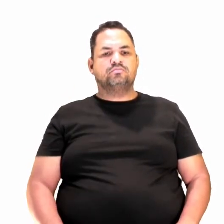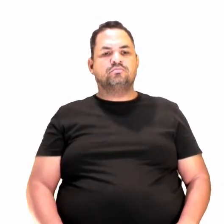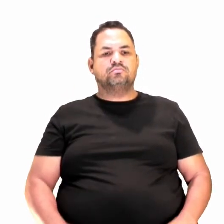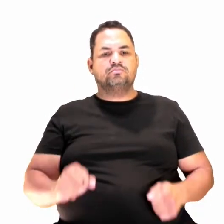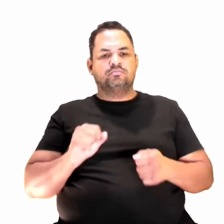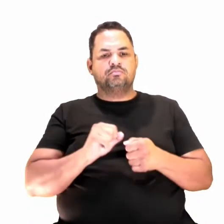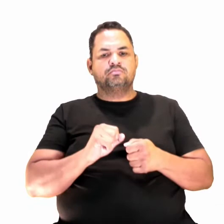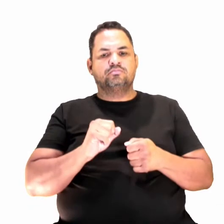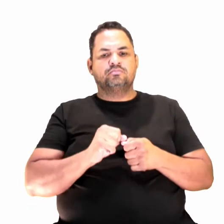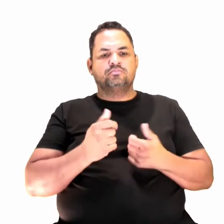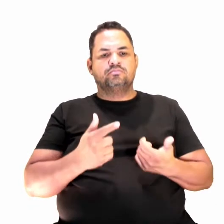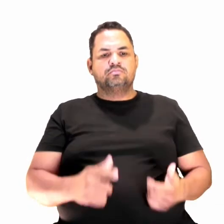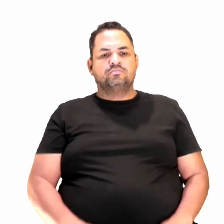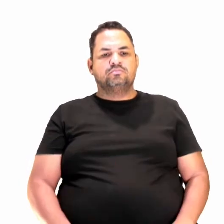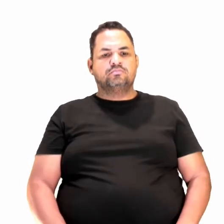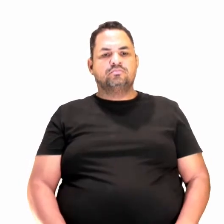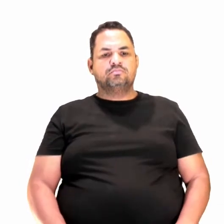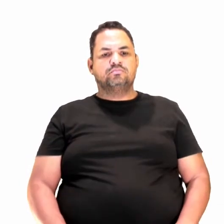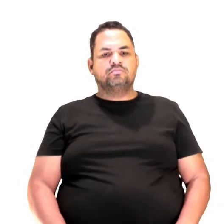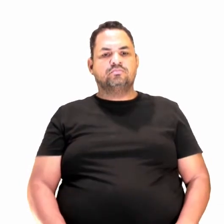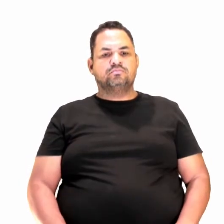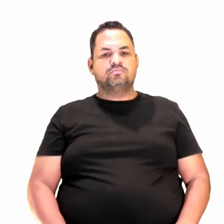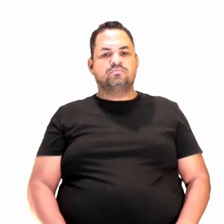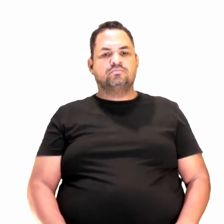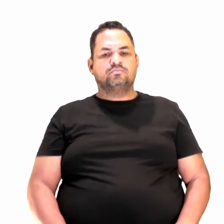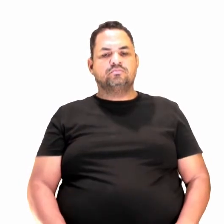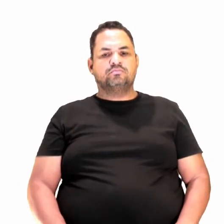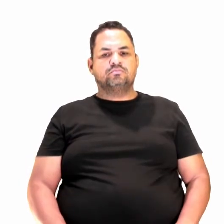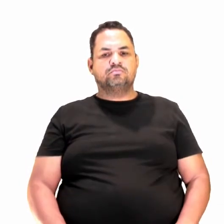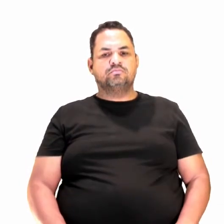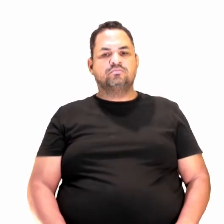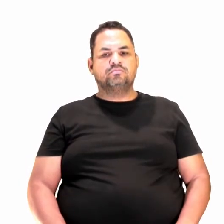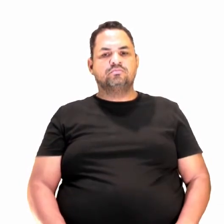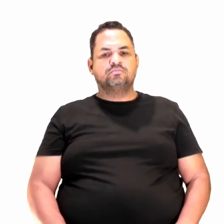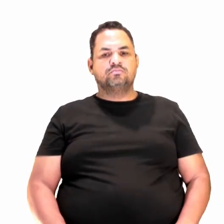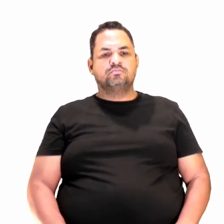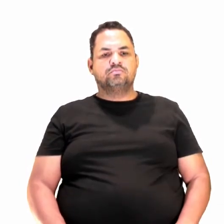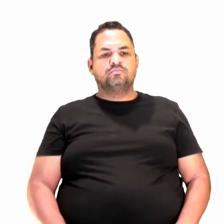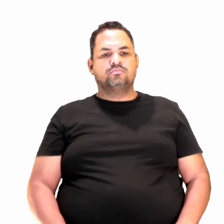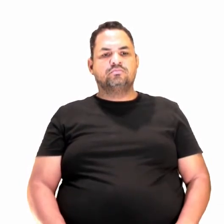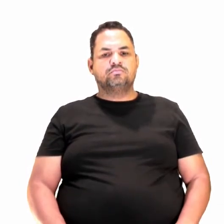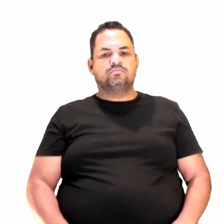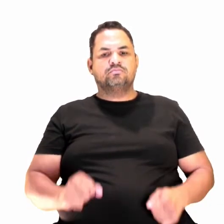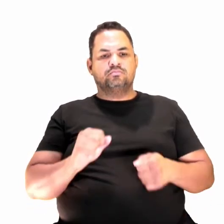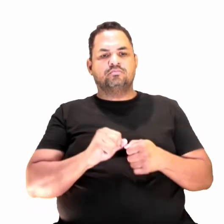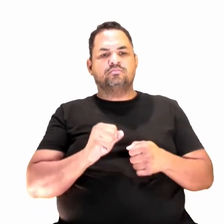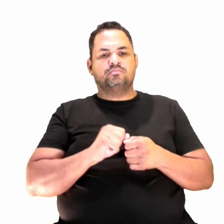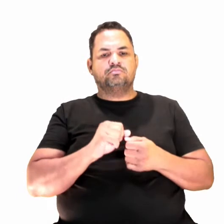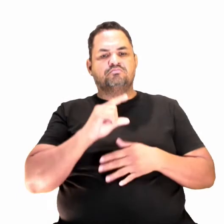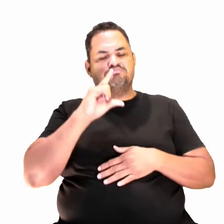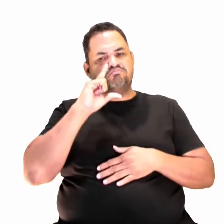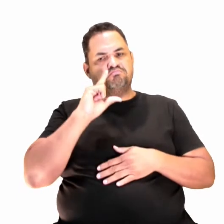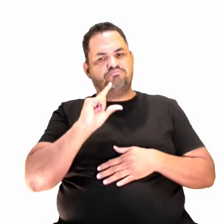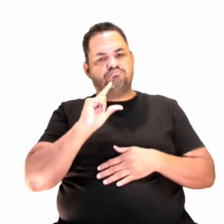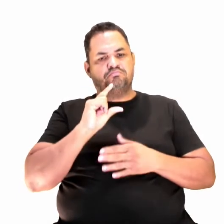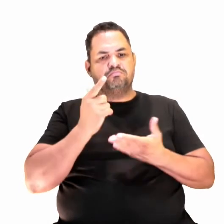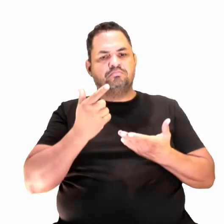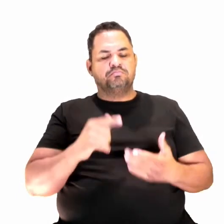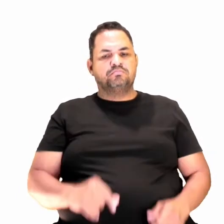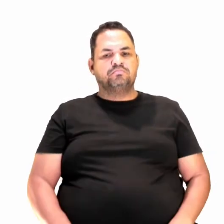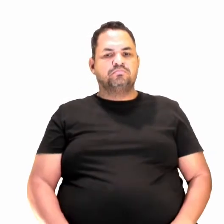faça alguma, do some research or speak to your doctor about this. Faça uma pequena